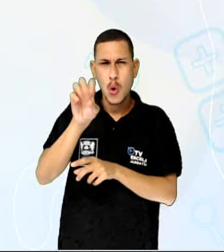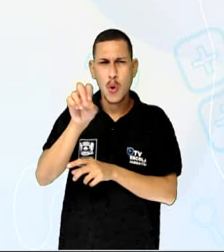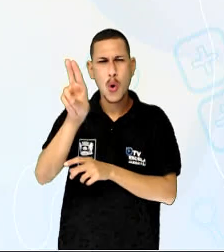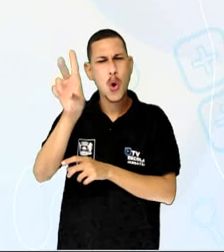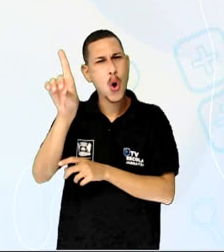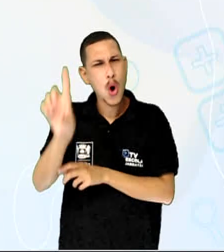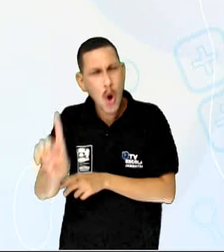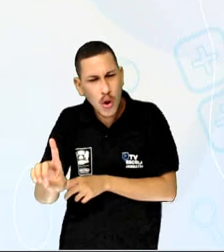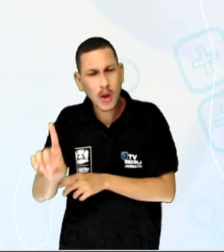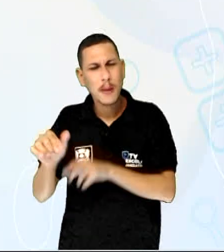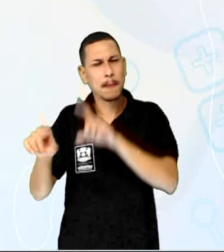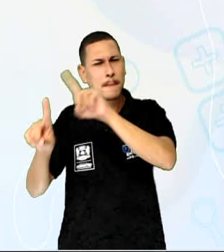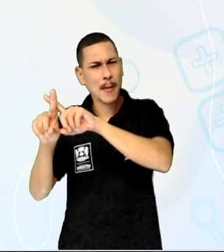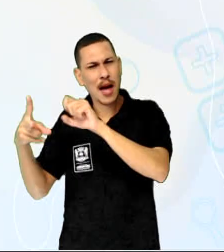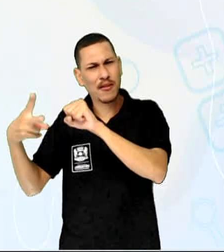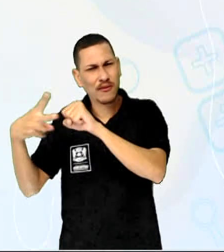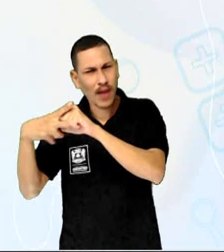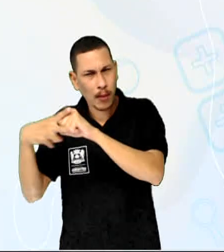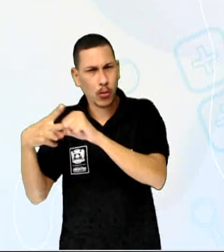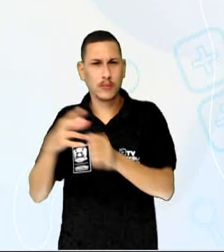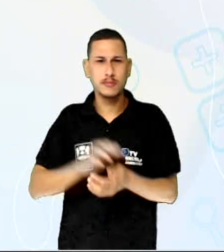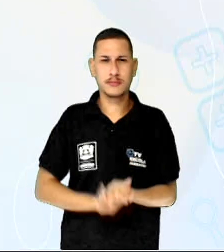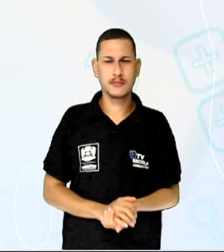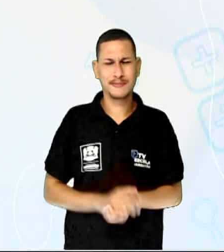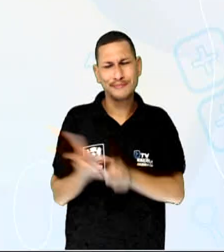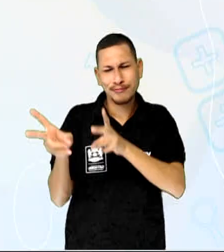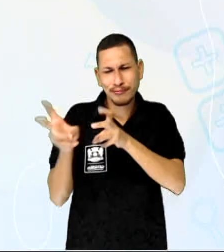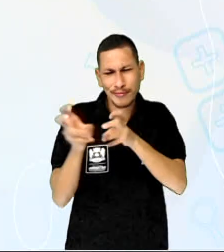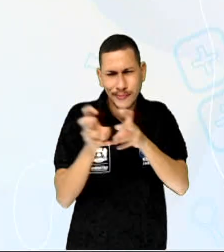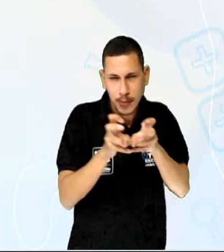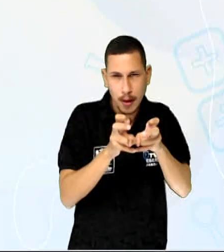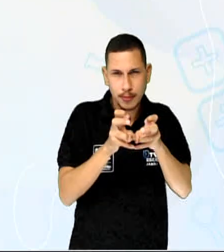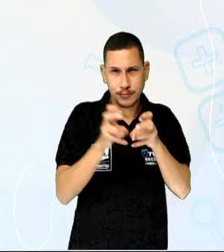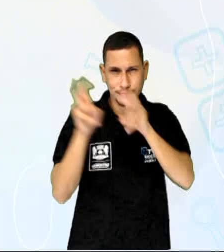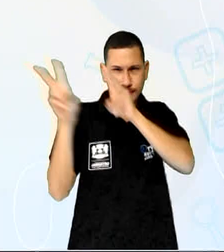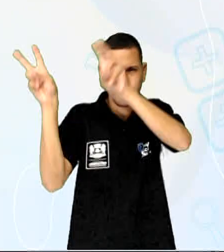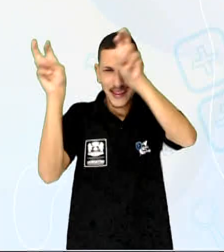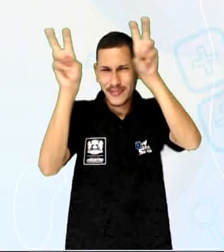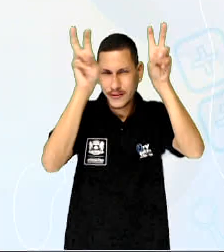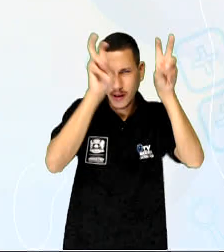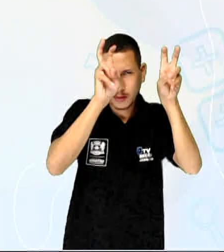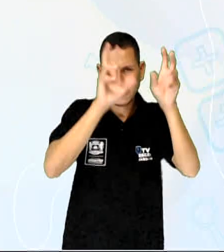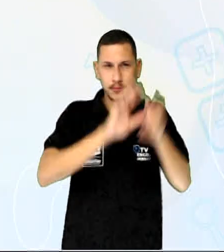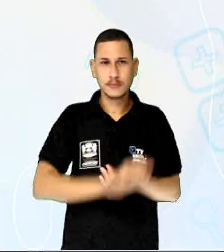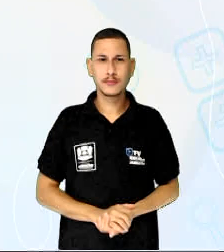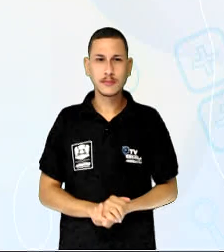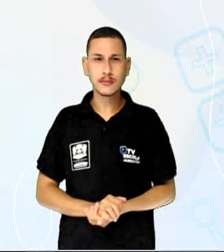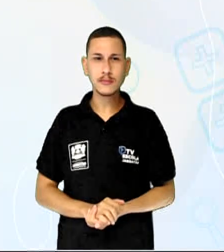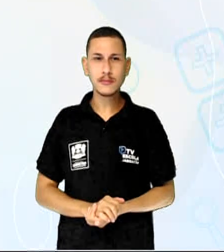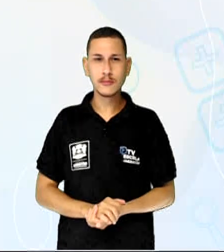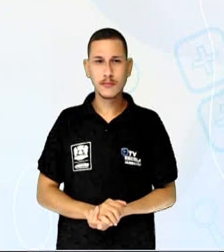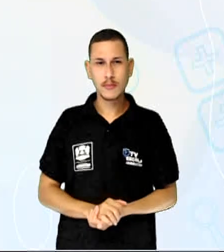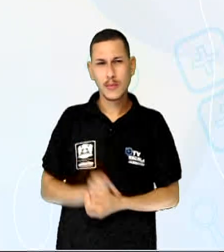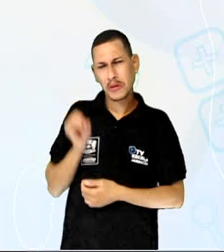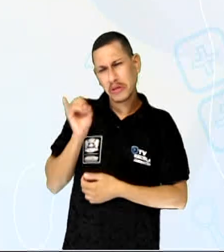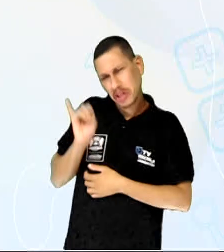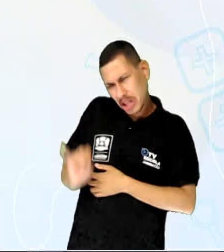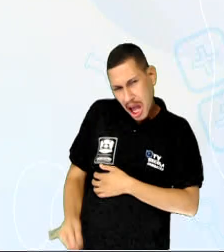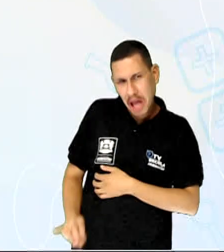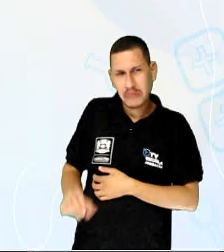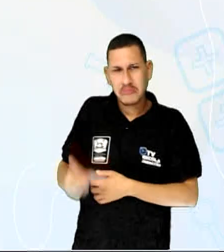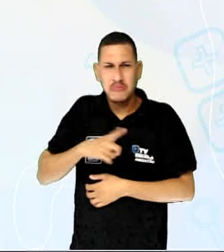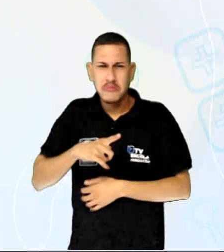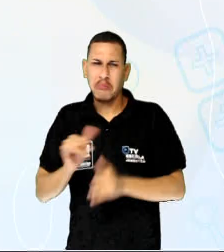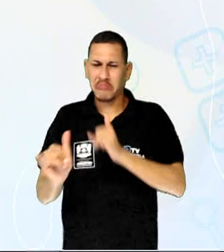o verbo. Como a gente pode ver na situação abaixo. If I